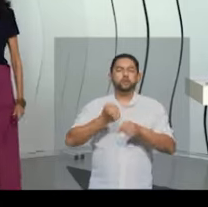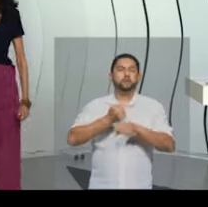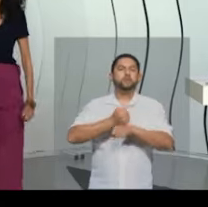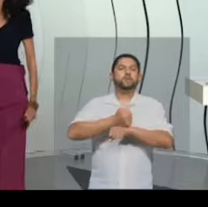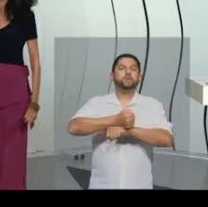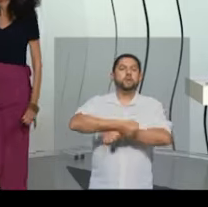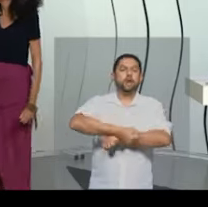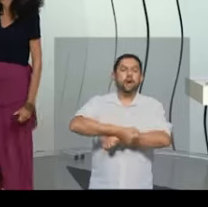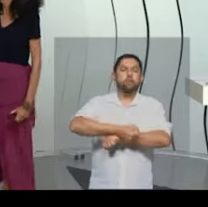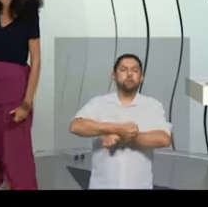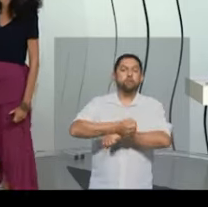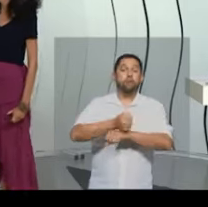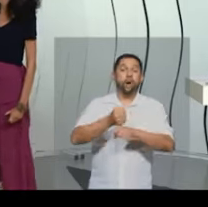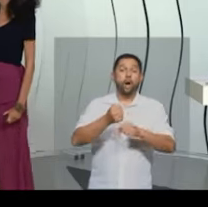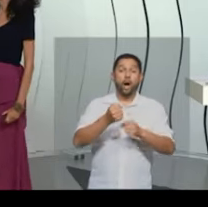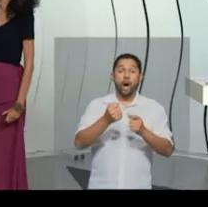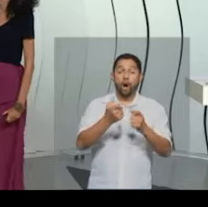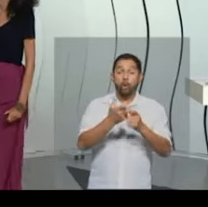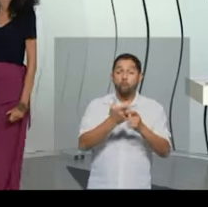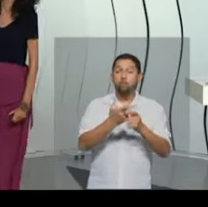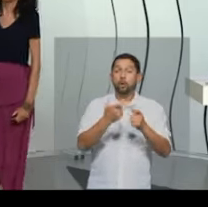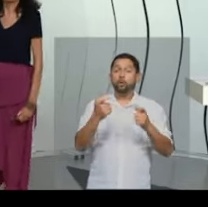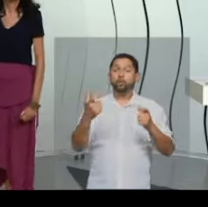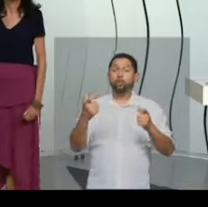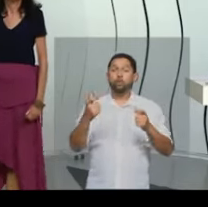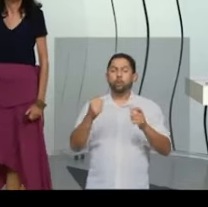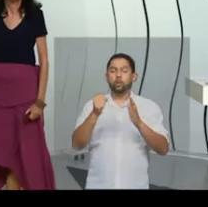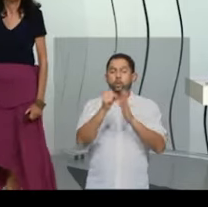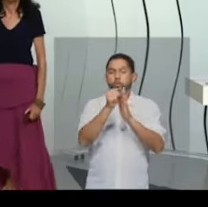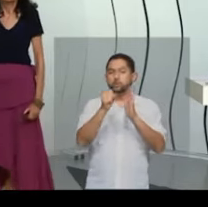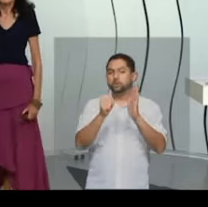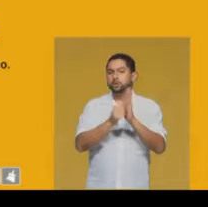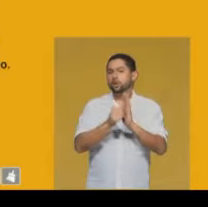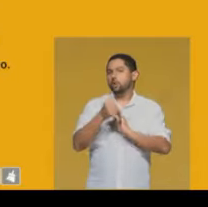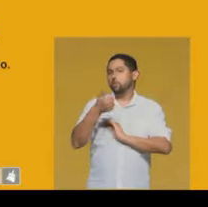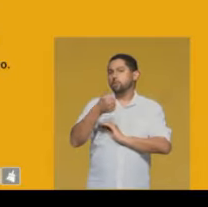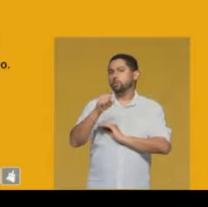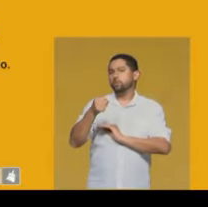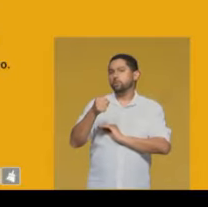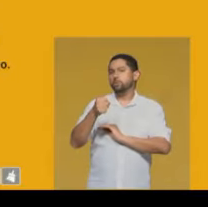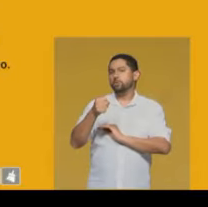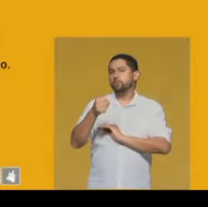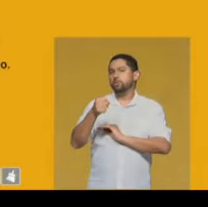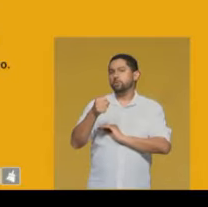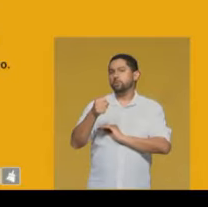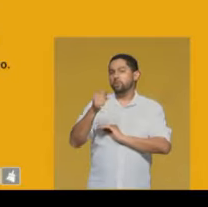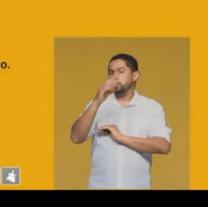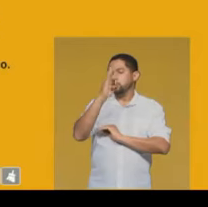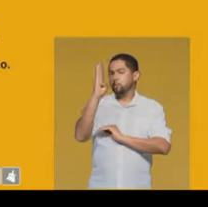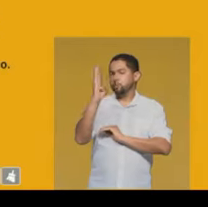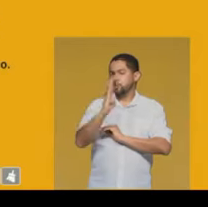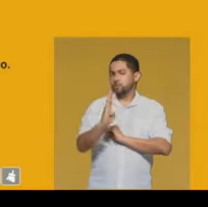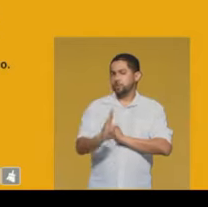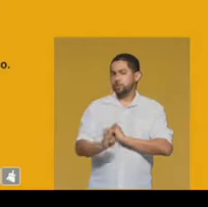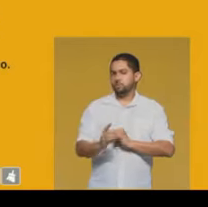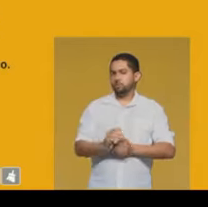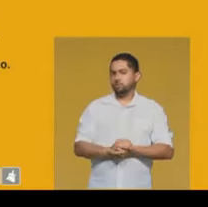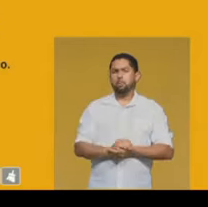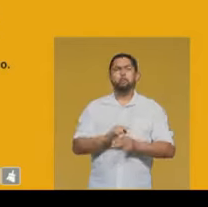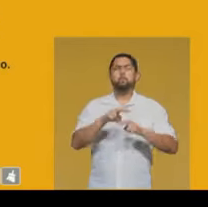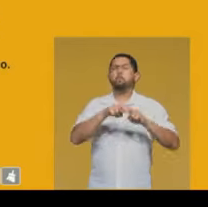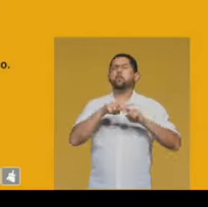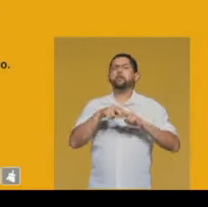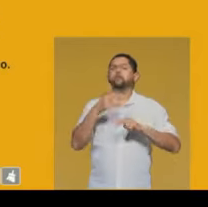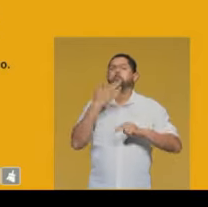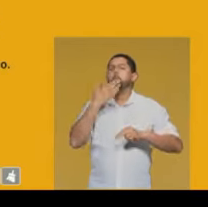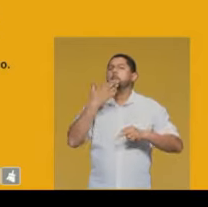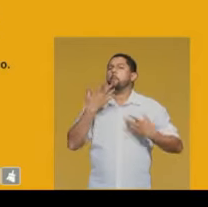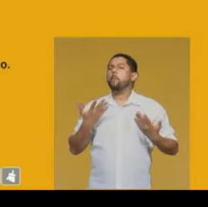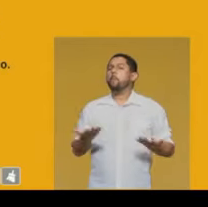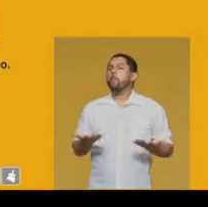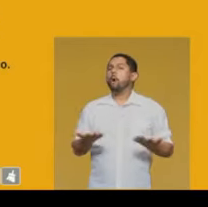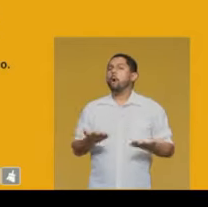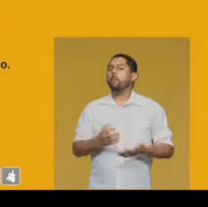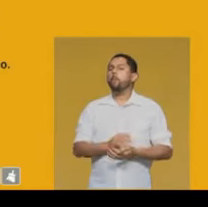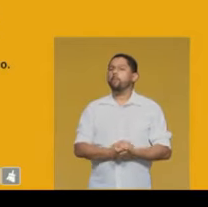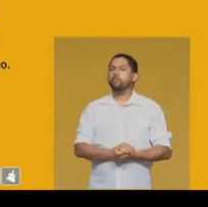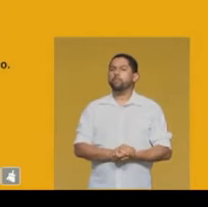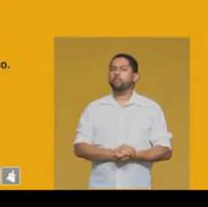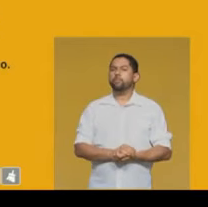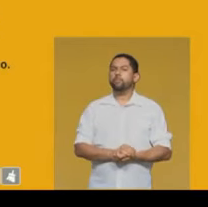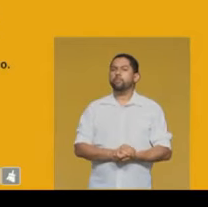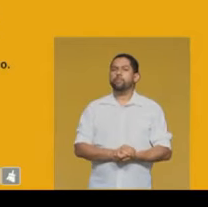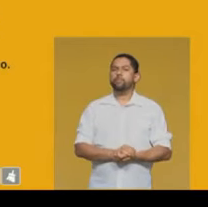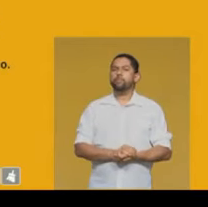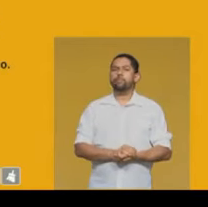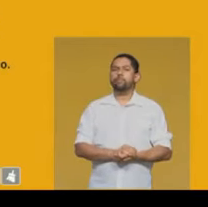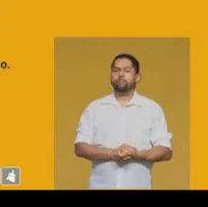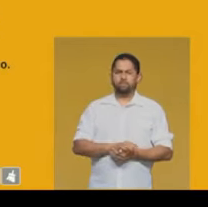escravos aumentou no século XVIII, aqui no Brasil. Por que motivo? Letra A, coleta de drogas